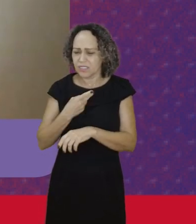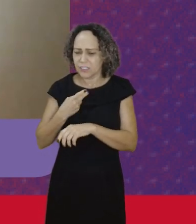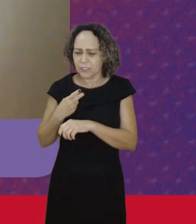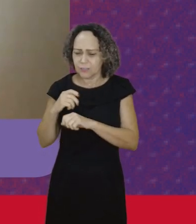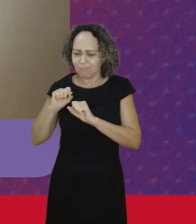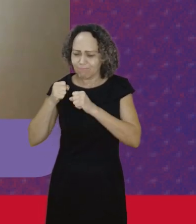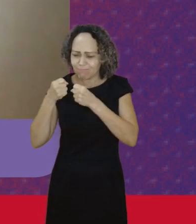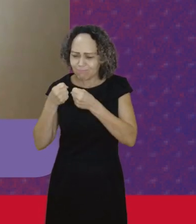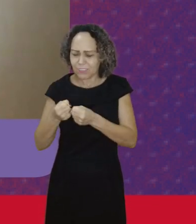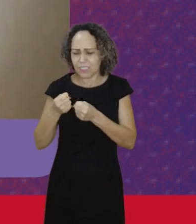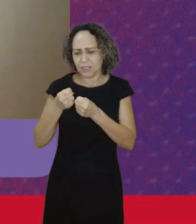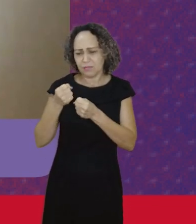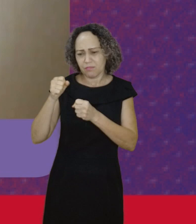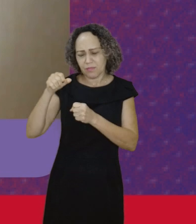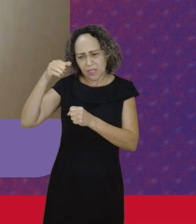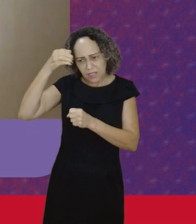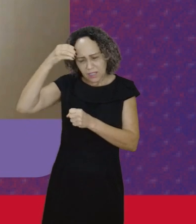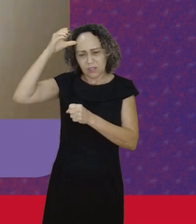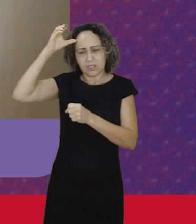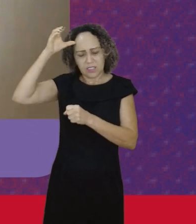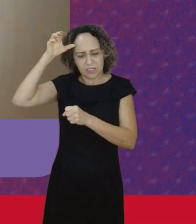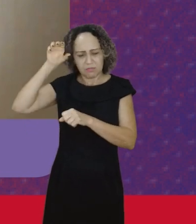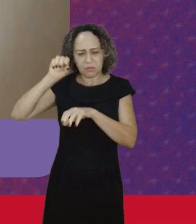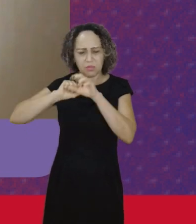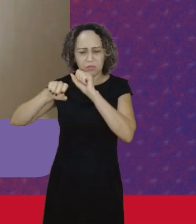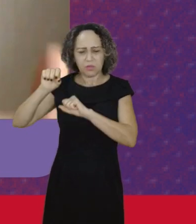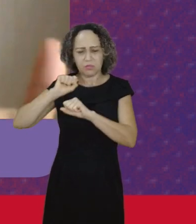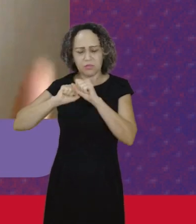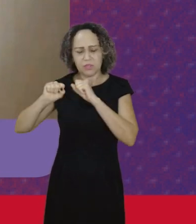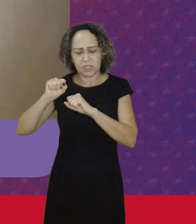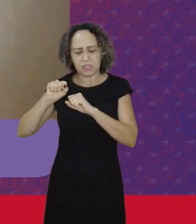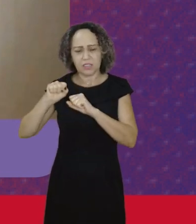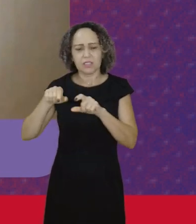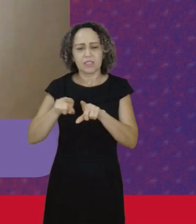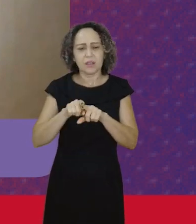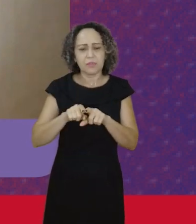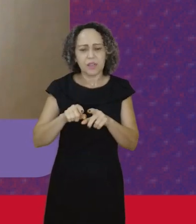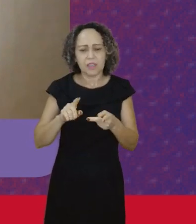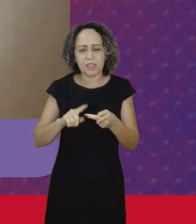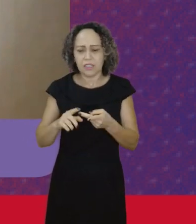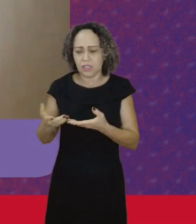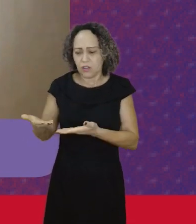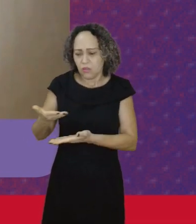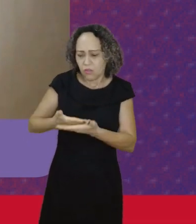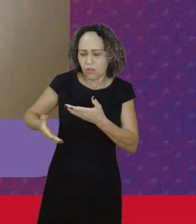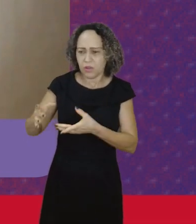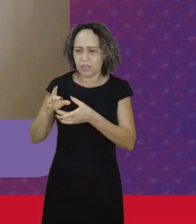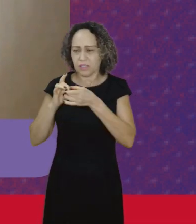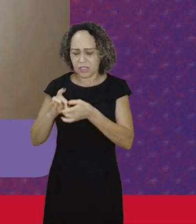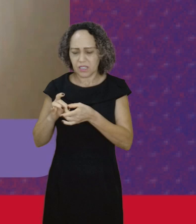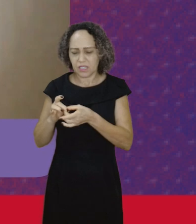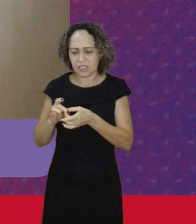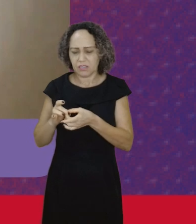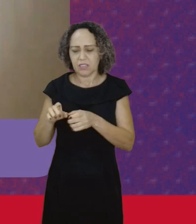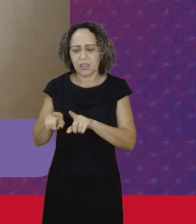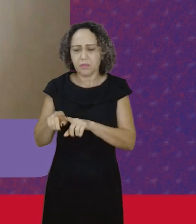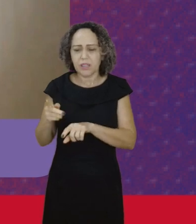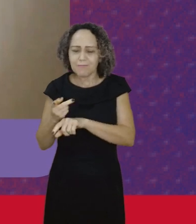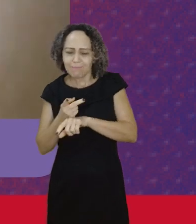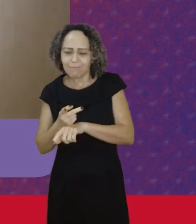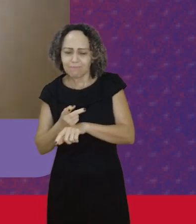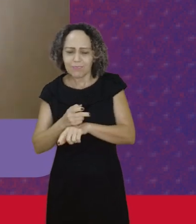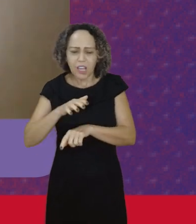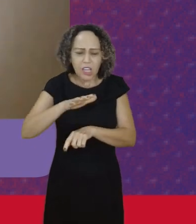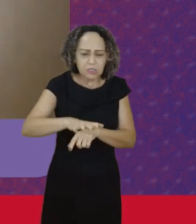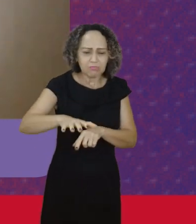na busca da formação de alianças e na busca da criação de lugares, de espaços de reflexão que